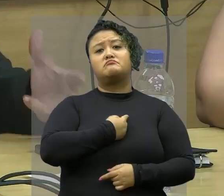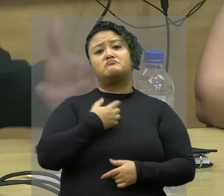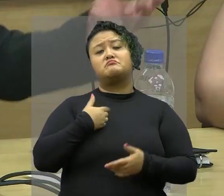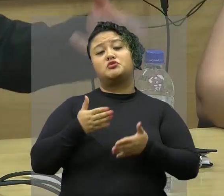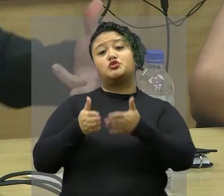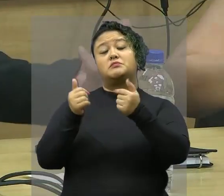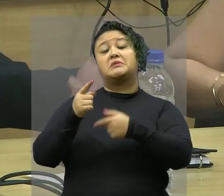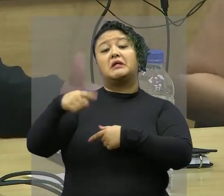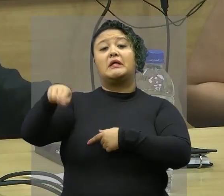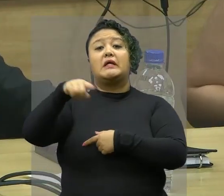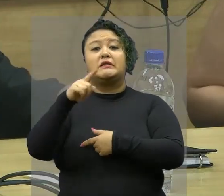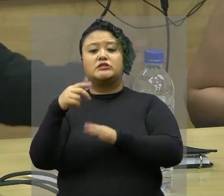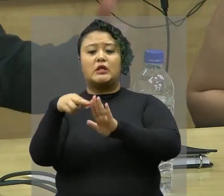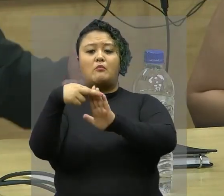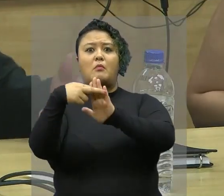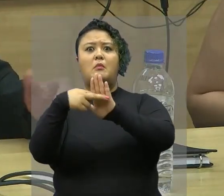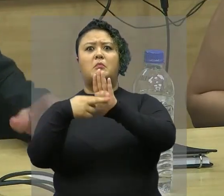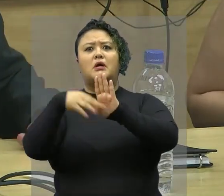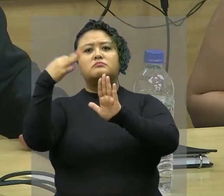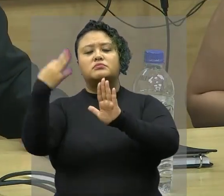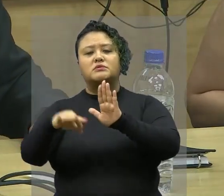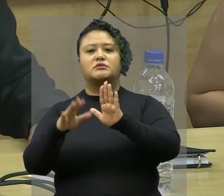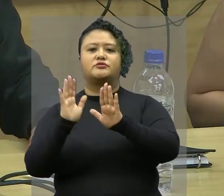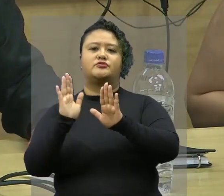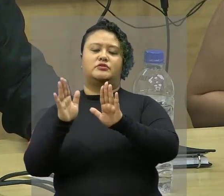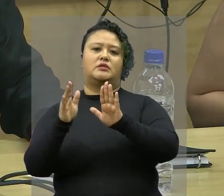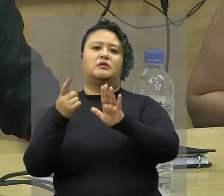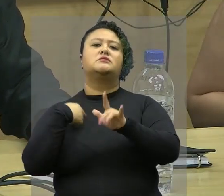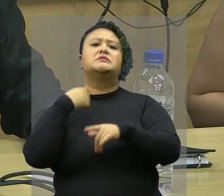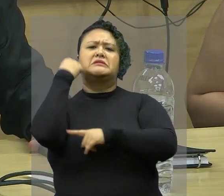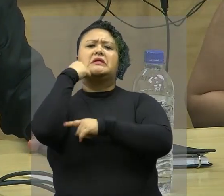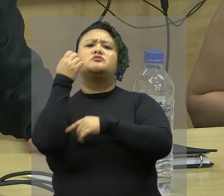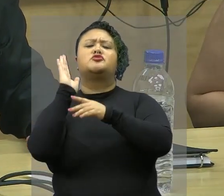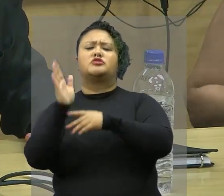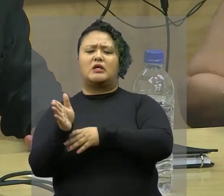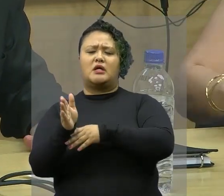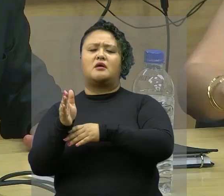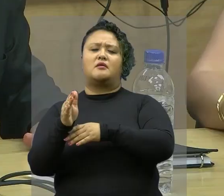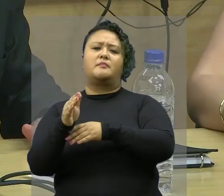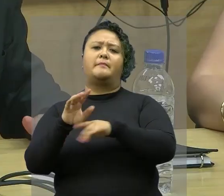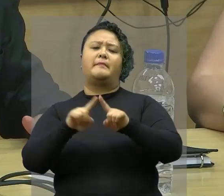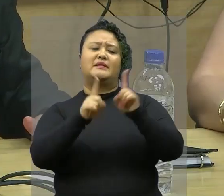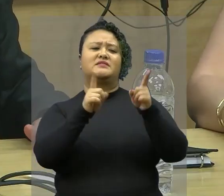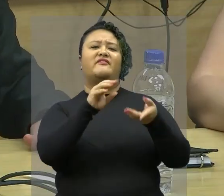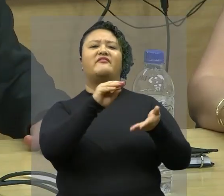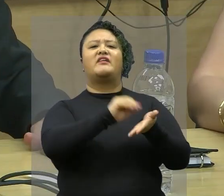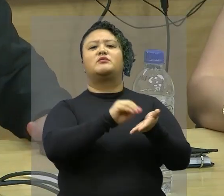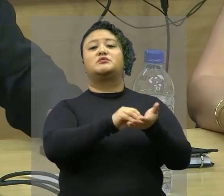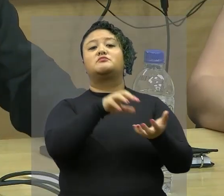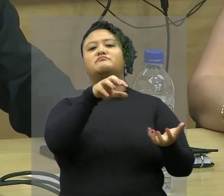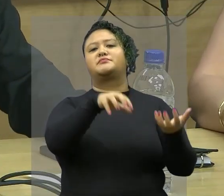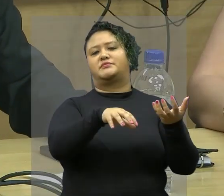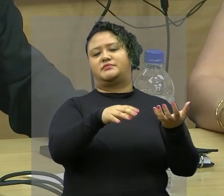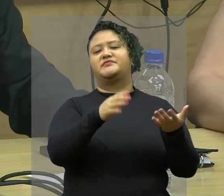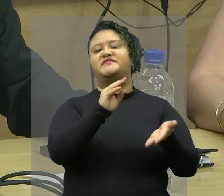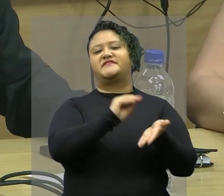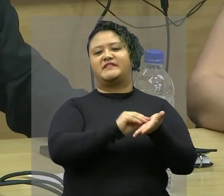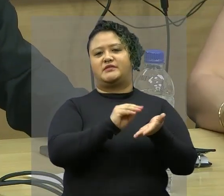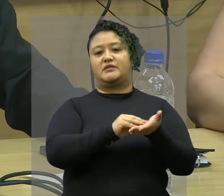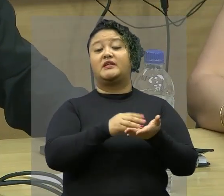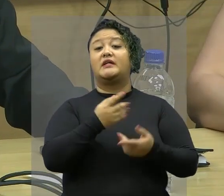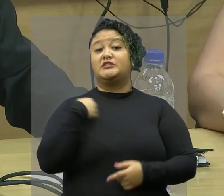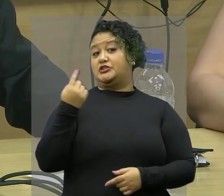regularizar, regulamentar o que está lá parado, que já passou pelo Senado, mas está lá parado no Congresso Nacional, que a gente sabe que